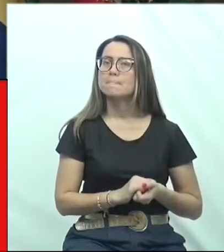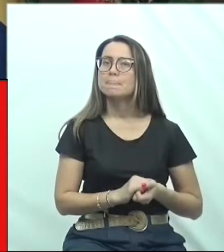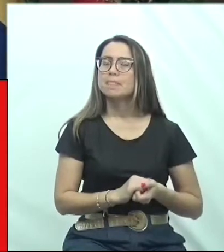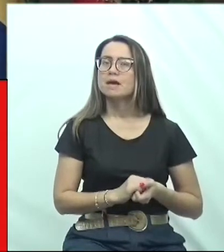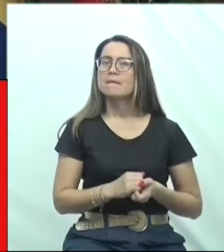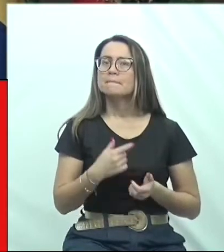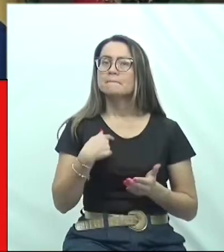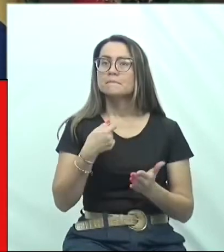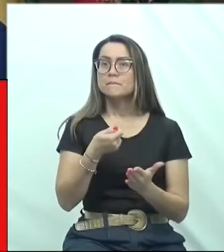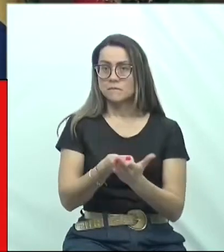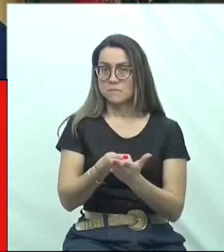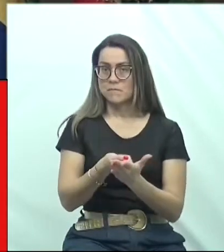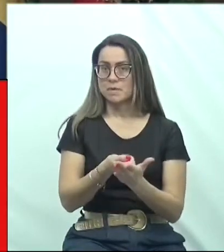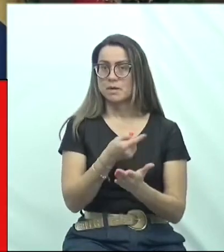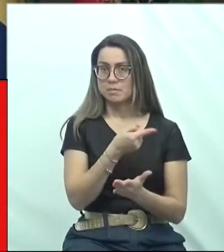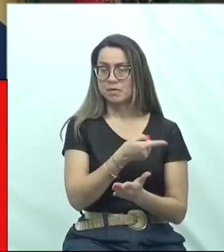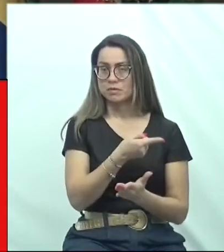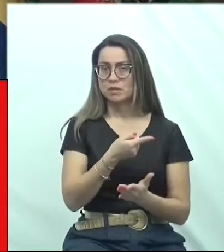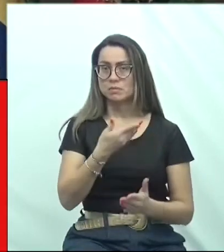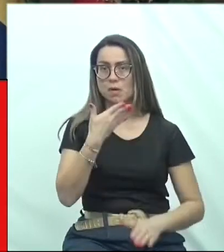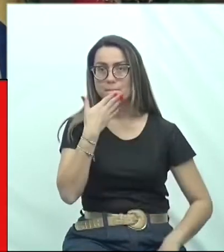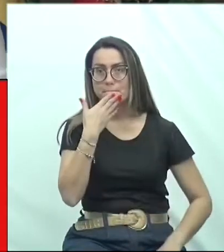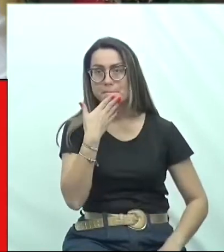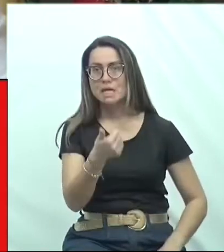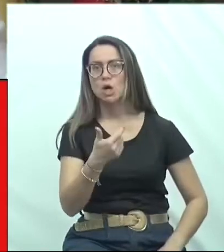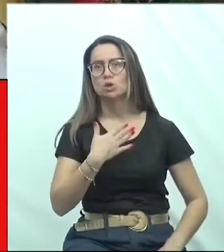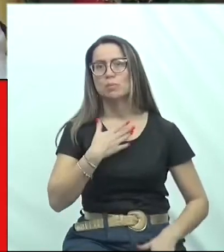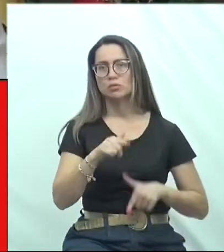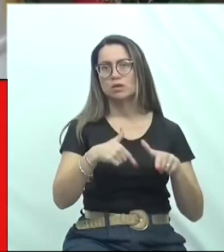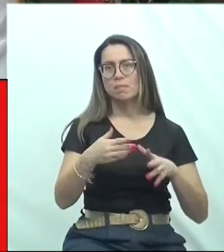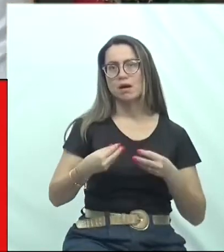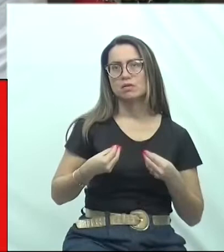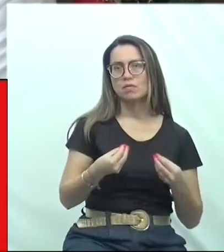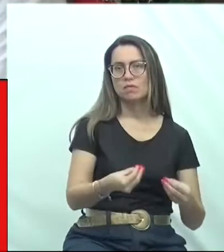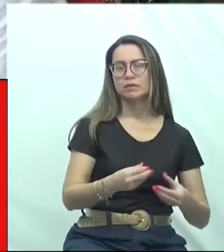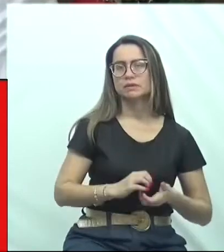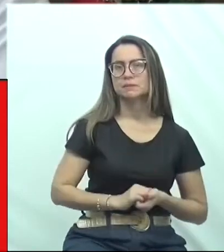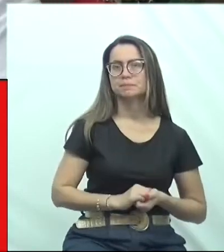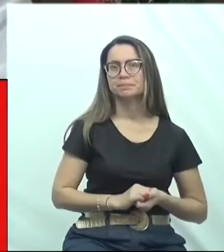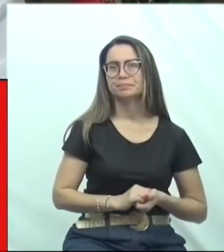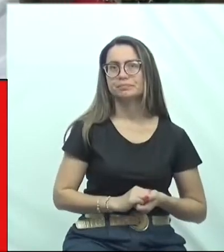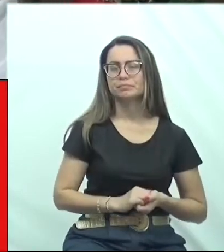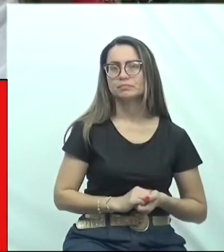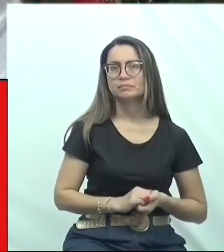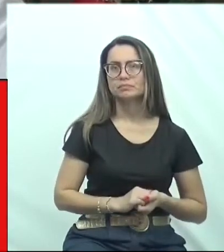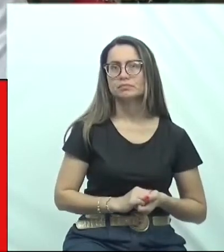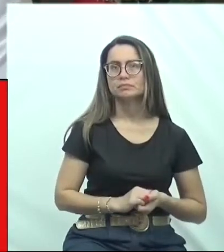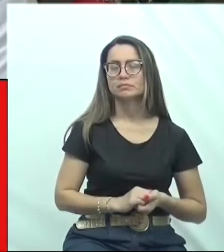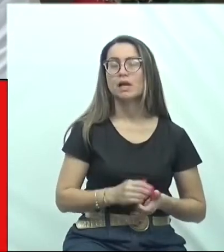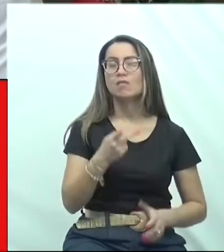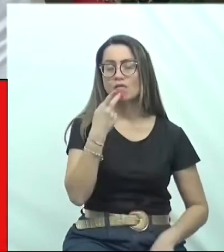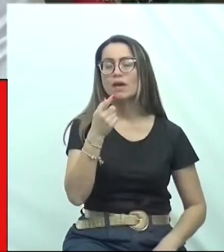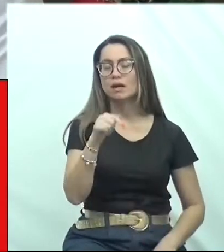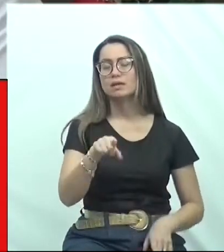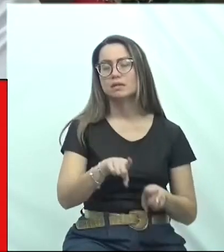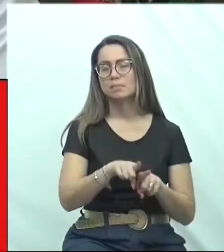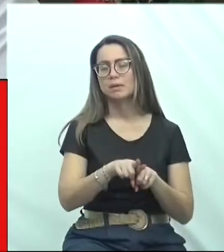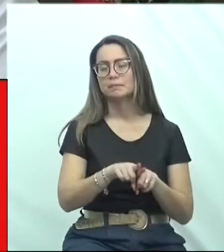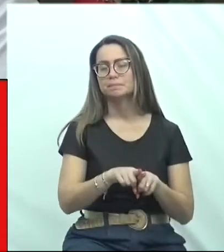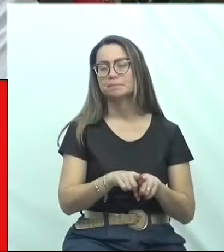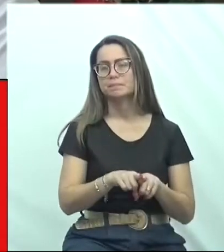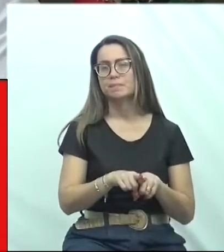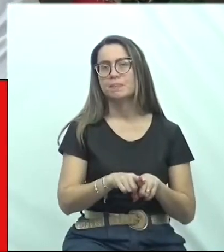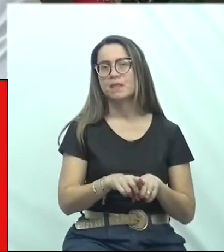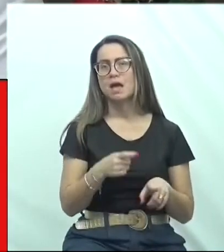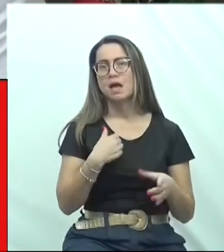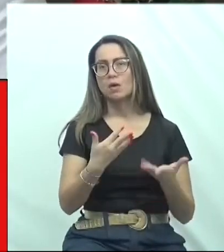minha população, fazer dar uma melhor, né? Então, eu vou falar mais uma coisa aqui, que vem me engasgando já também. Quero dizer para